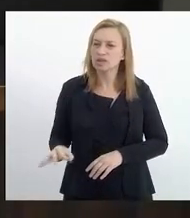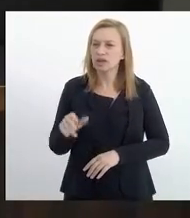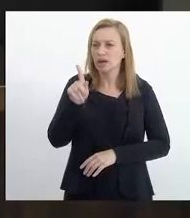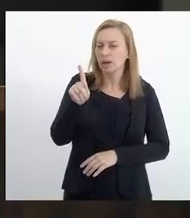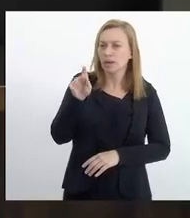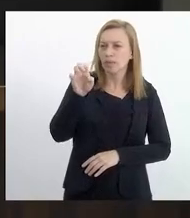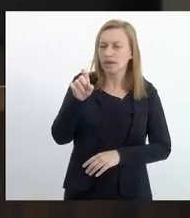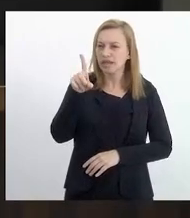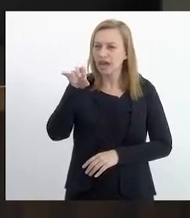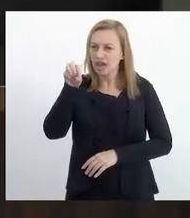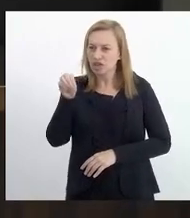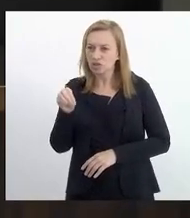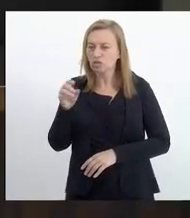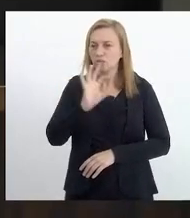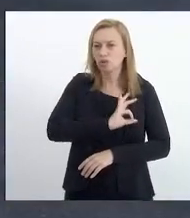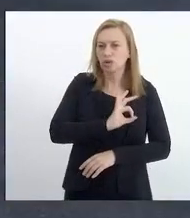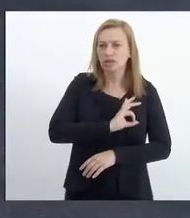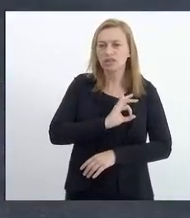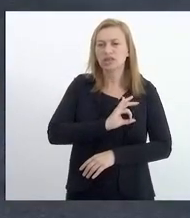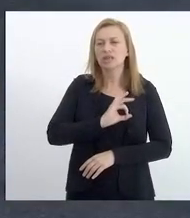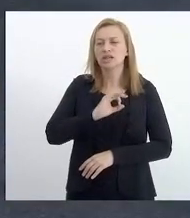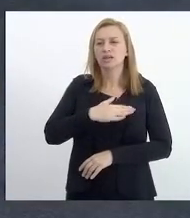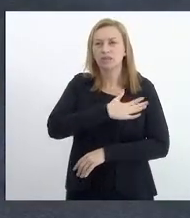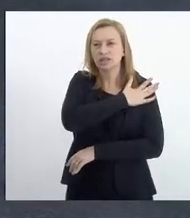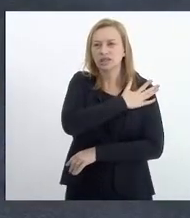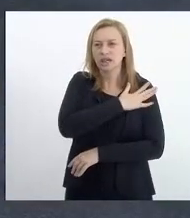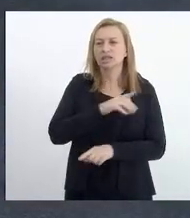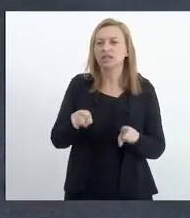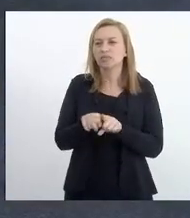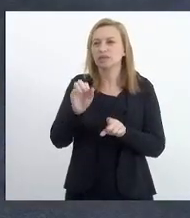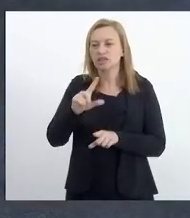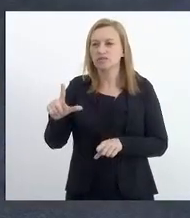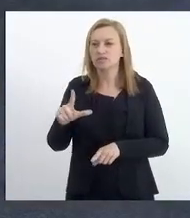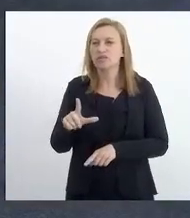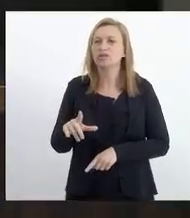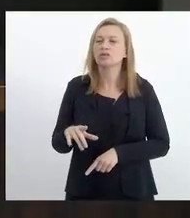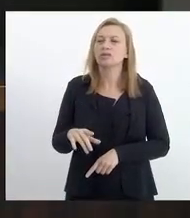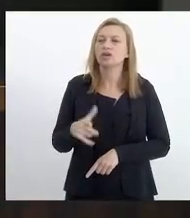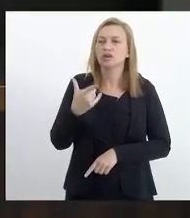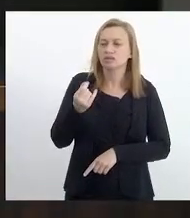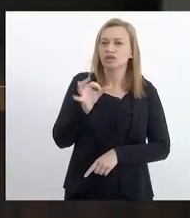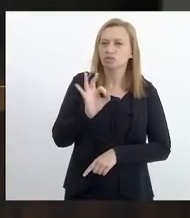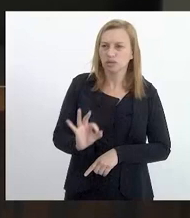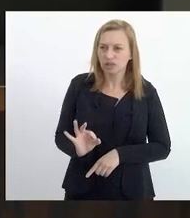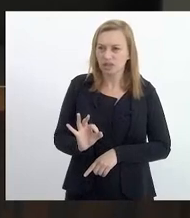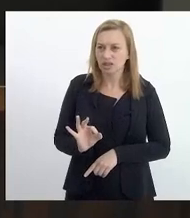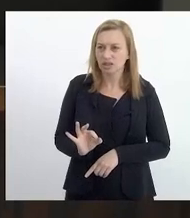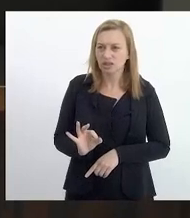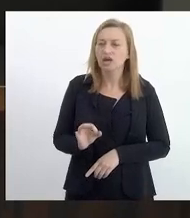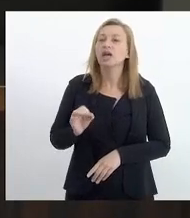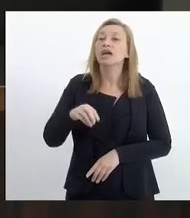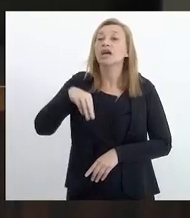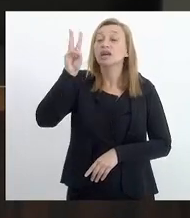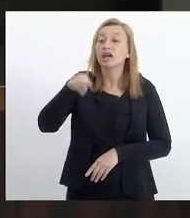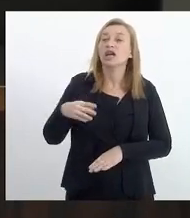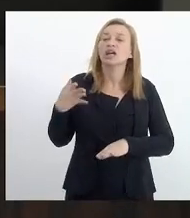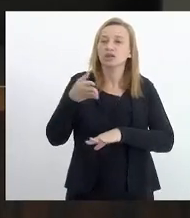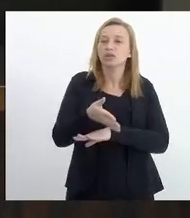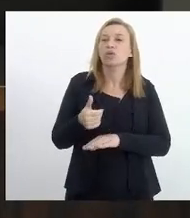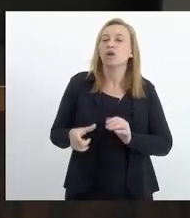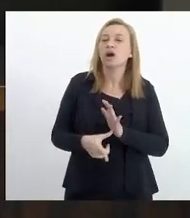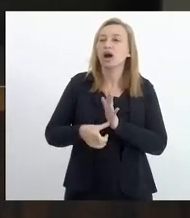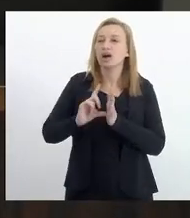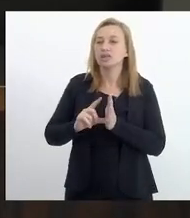Polícia Civil Militar. Na Polícia Militar já é assim. 20% de quem entrou antes de